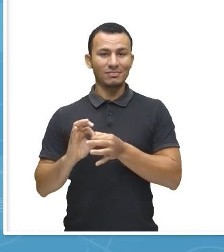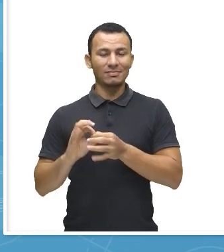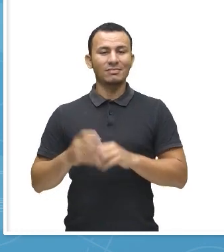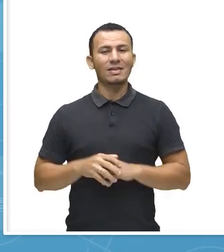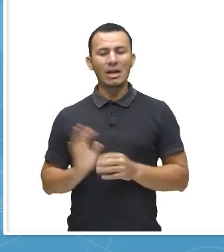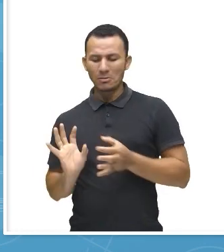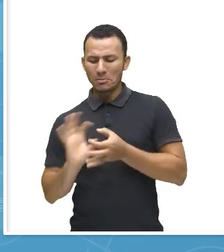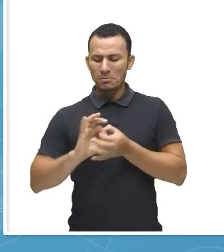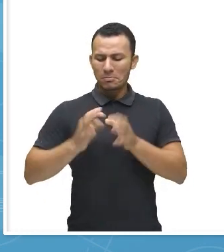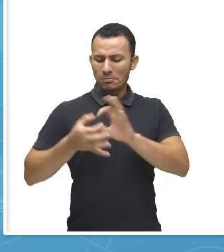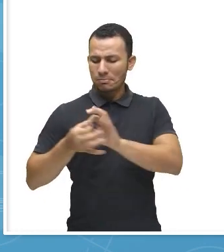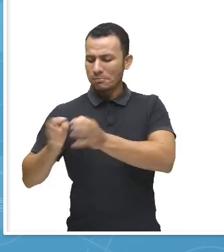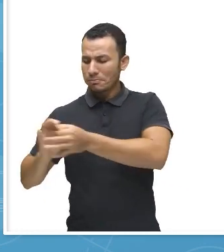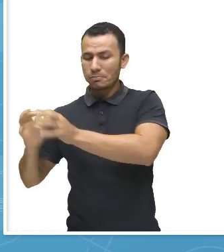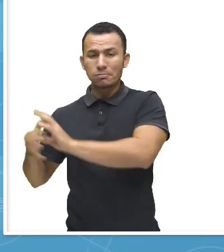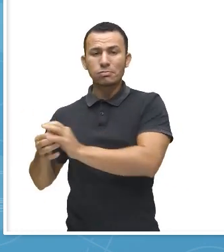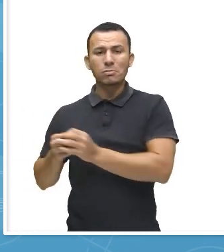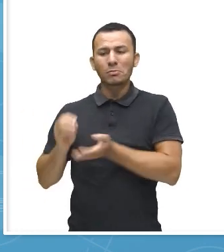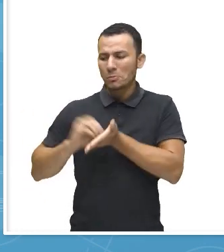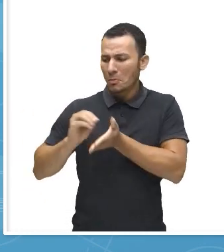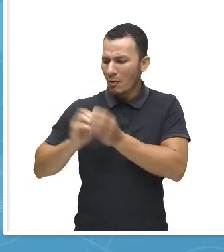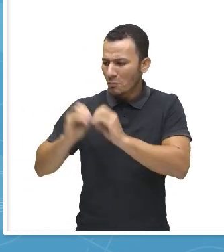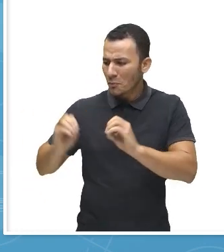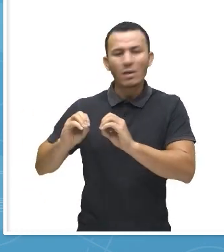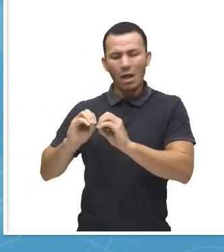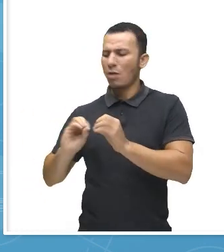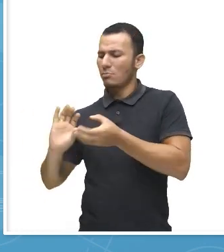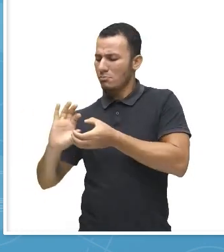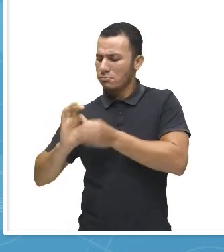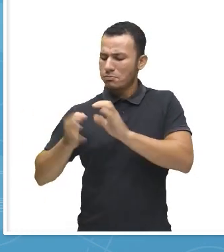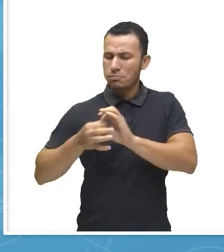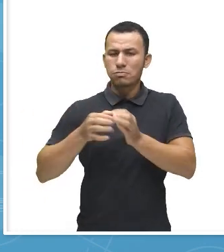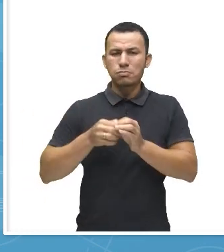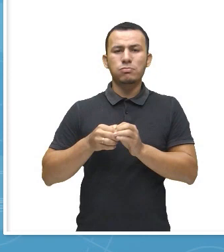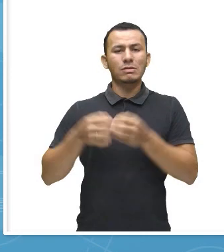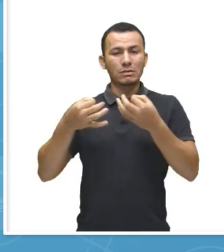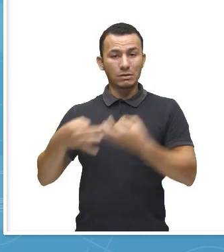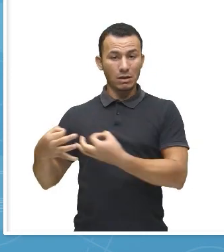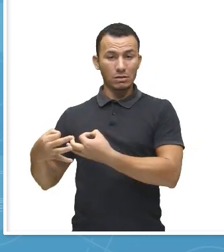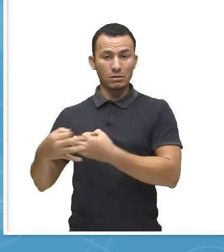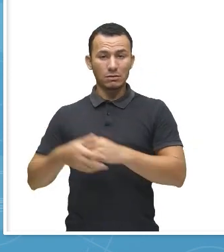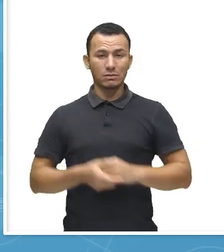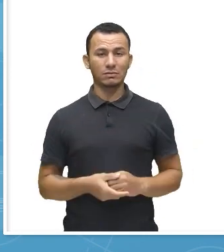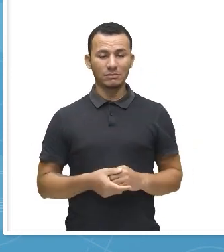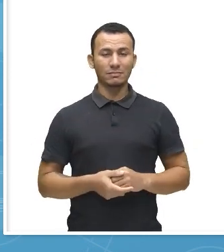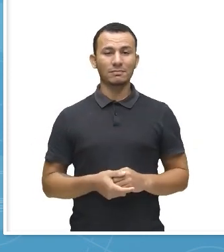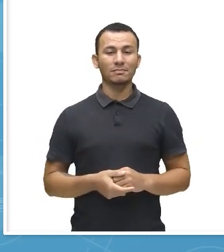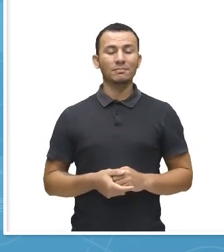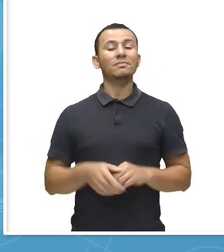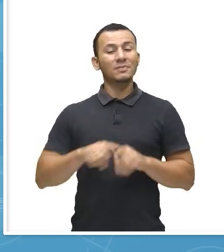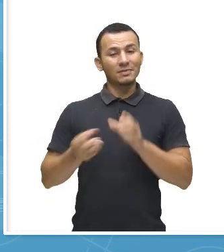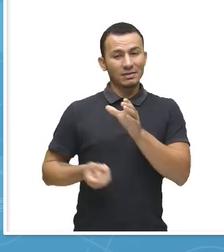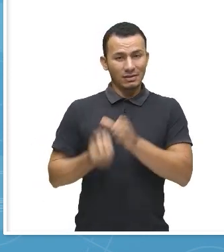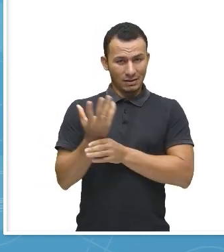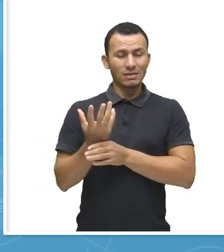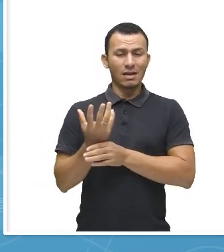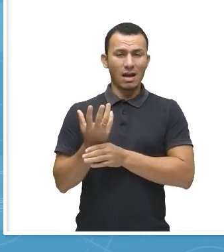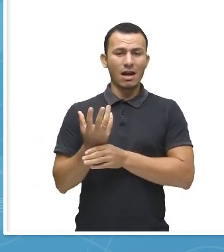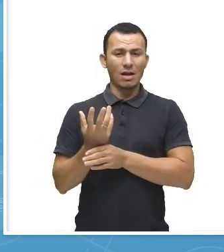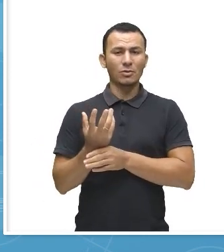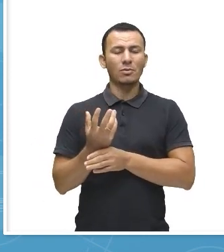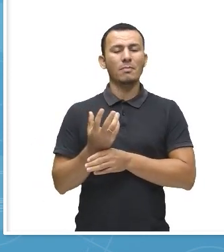esse preenchimento ali para não deixar nenhum espaço sobrando entre nenhum tipo de tecido, certo? E ele é formado, então,